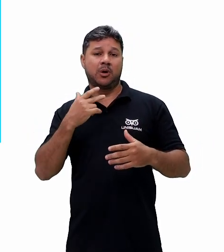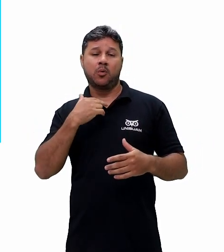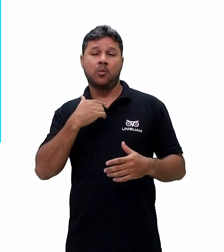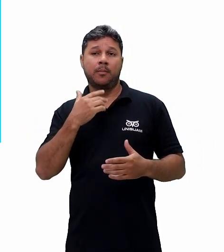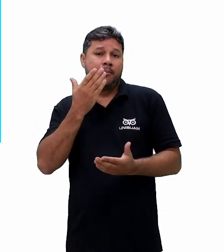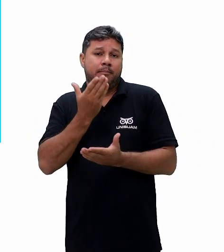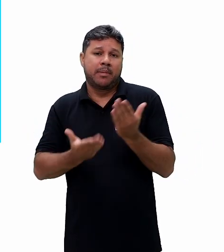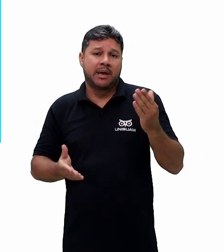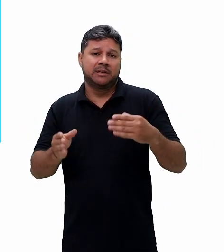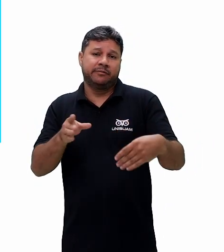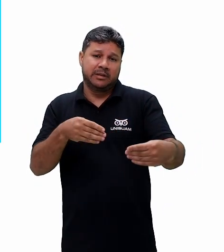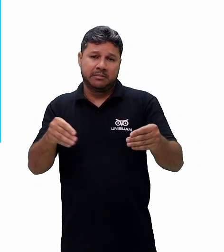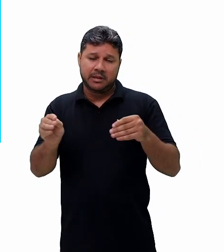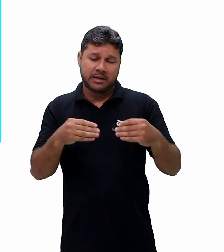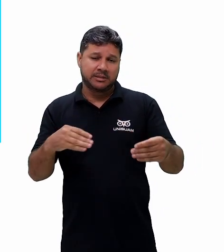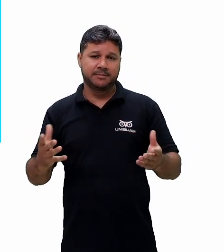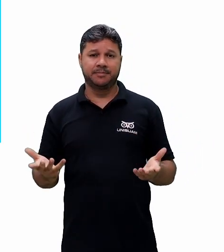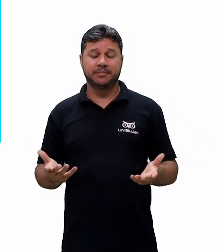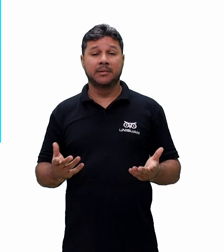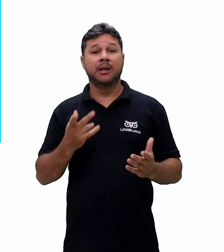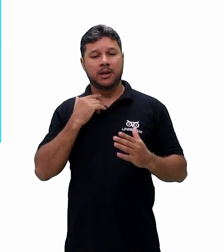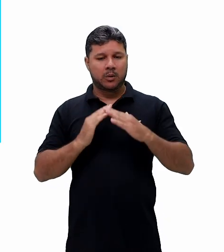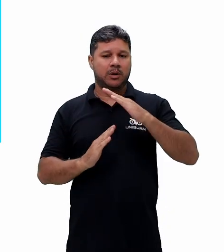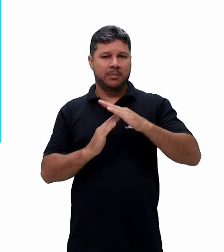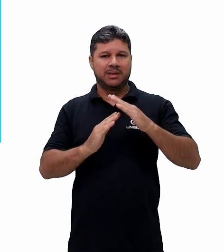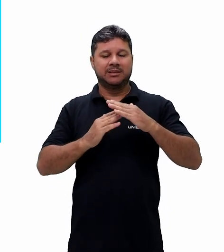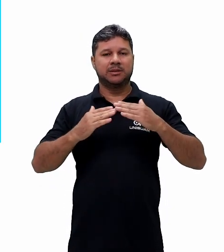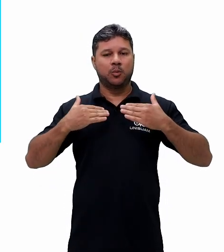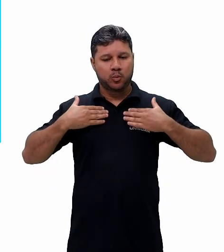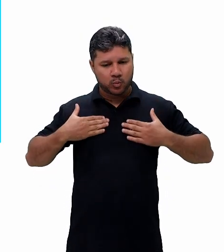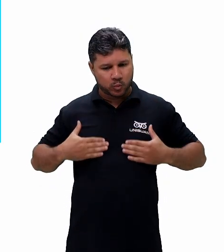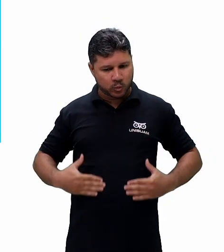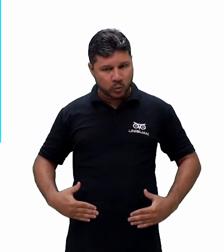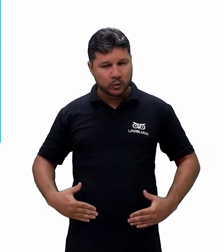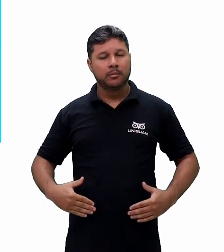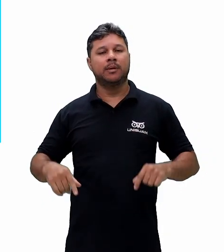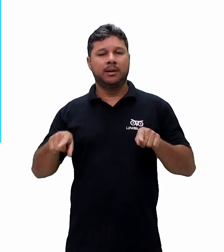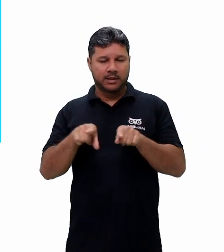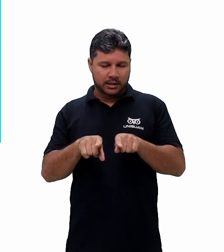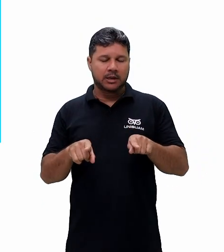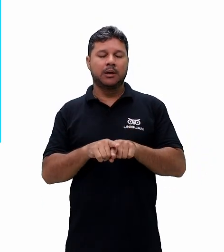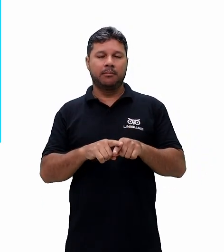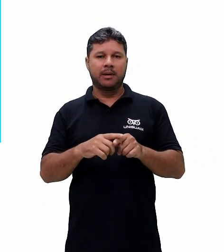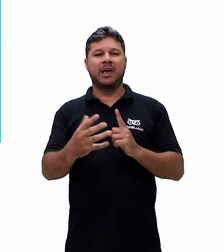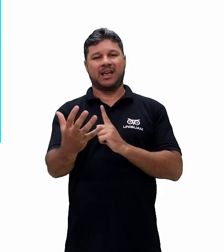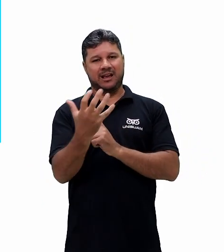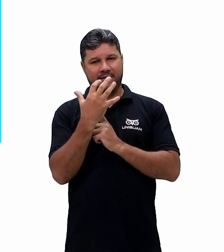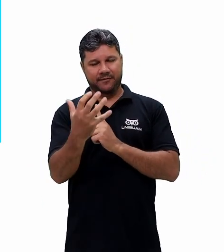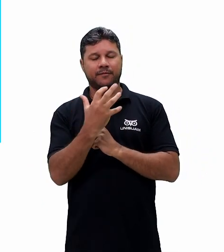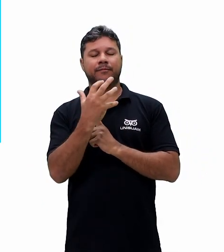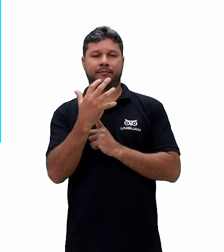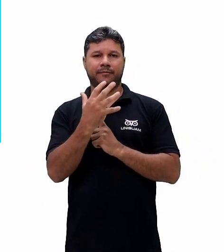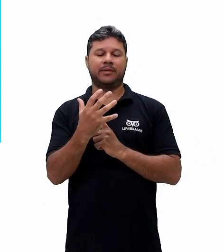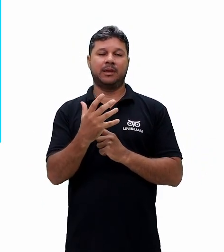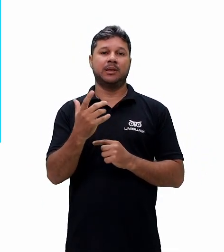consegue ganhar flexibilidade. Então, a limitação mecânica também é um fator que pode interferir no ganho